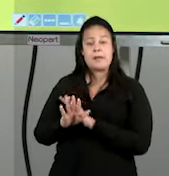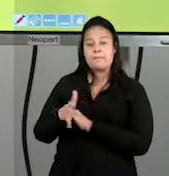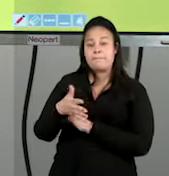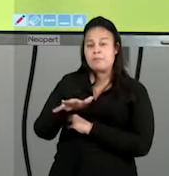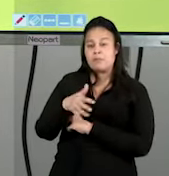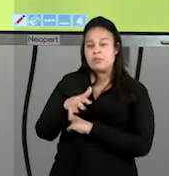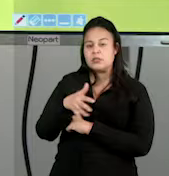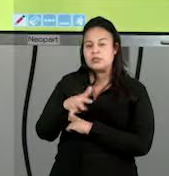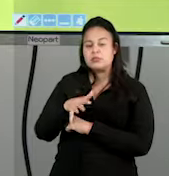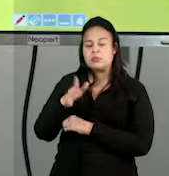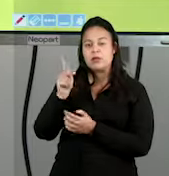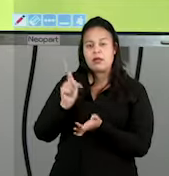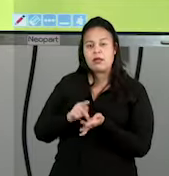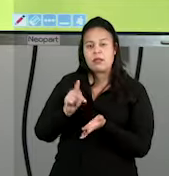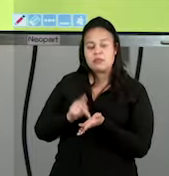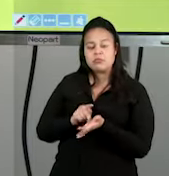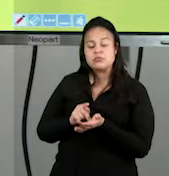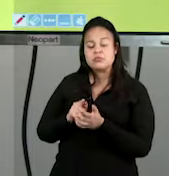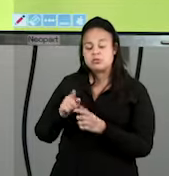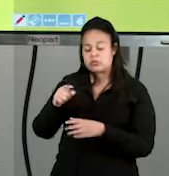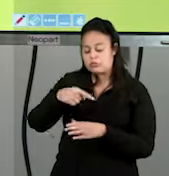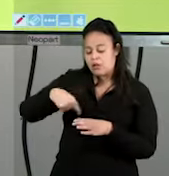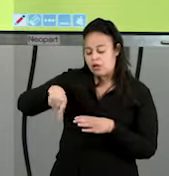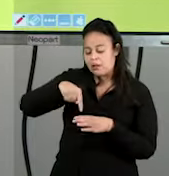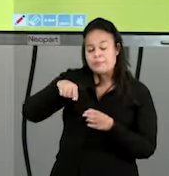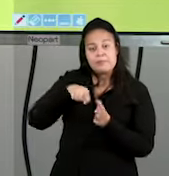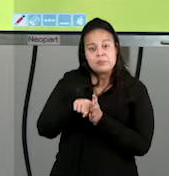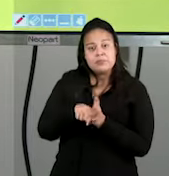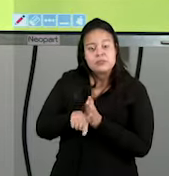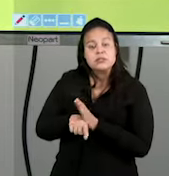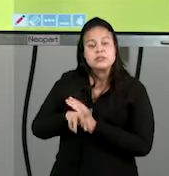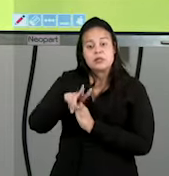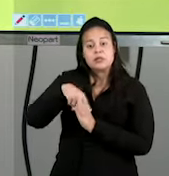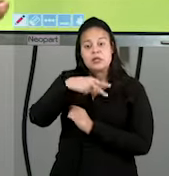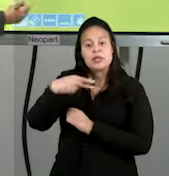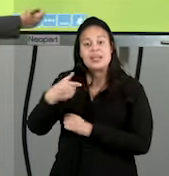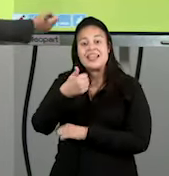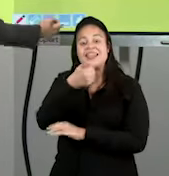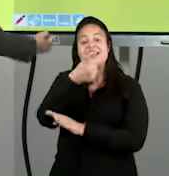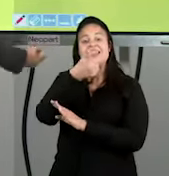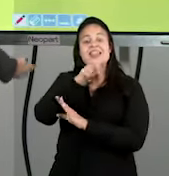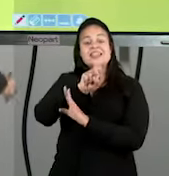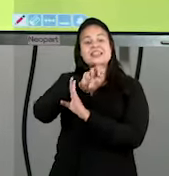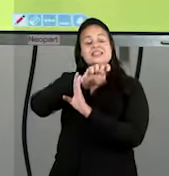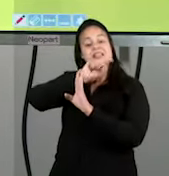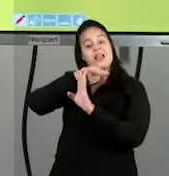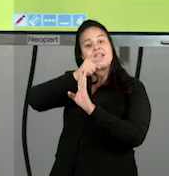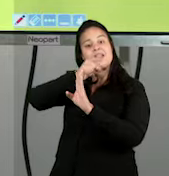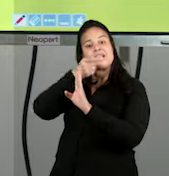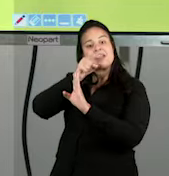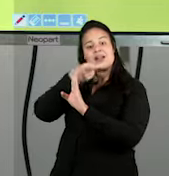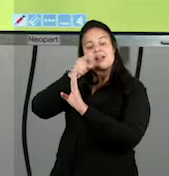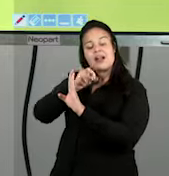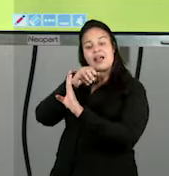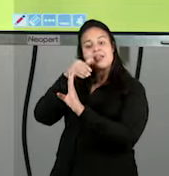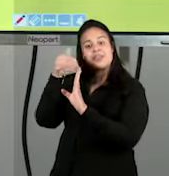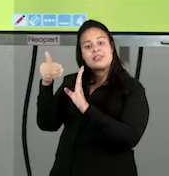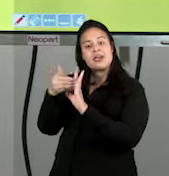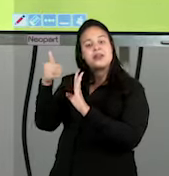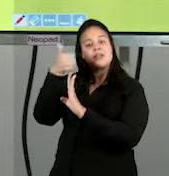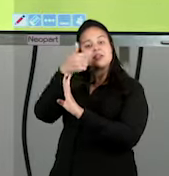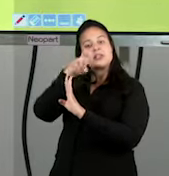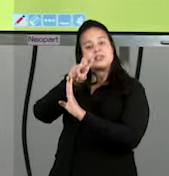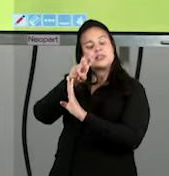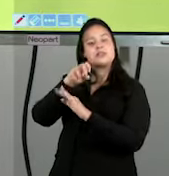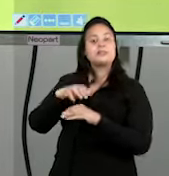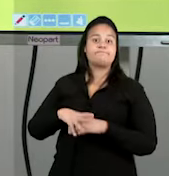aproximar mais da realidade, trabalha com pi com 15 casas decimais. Então, o